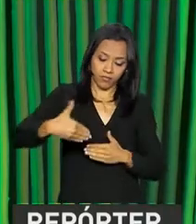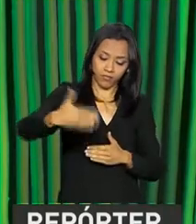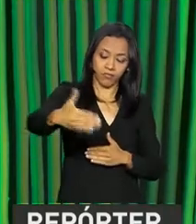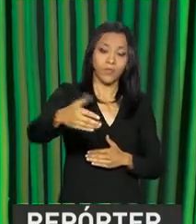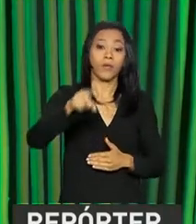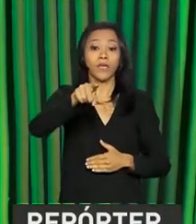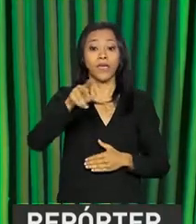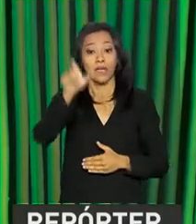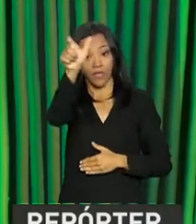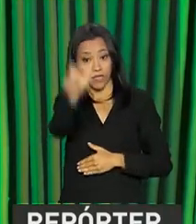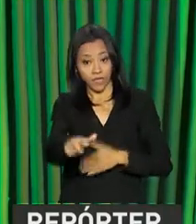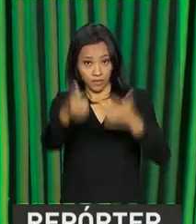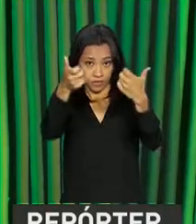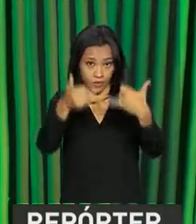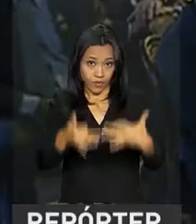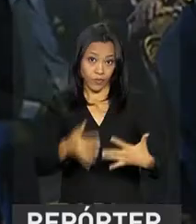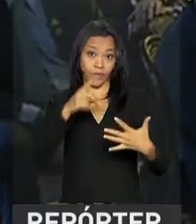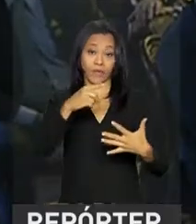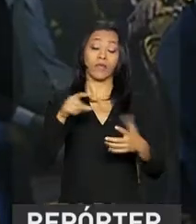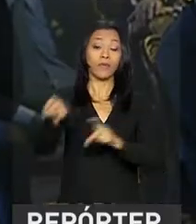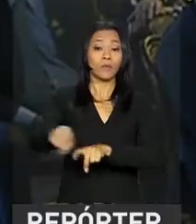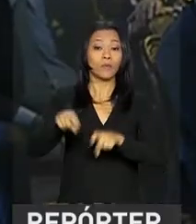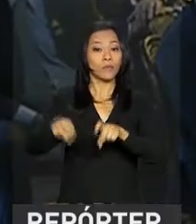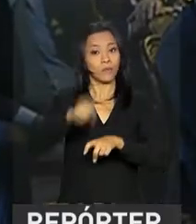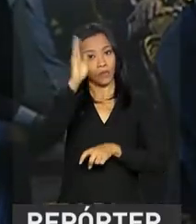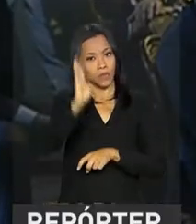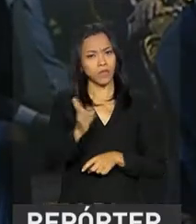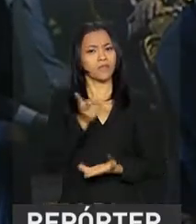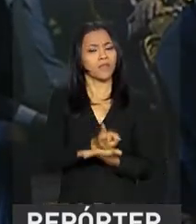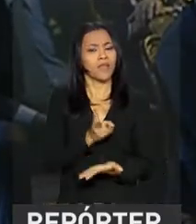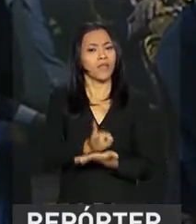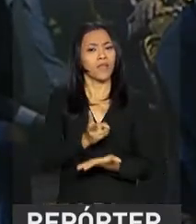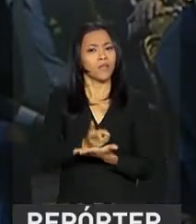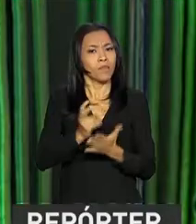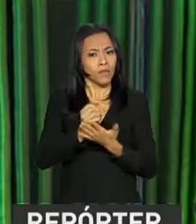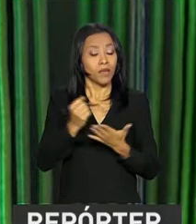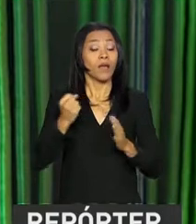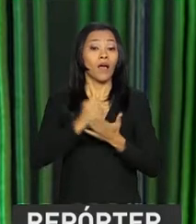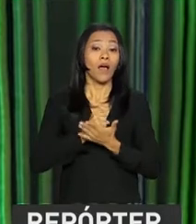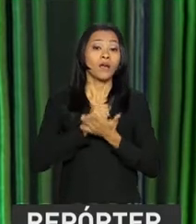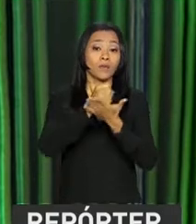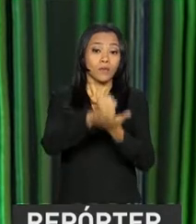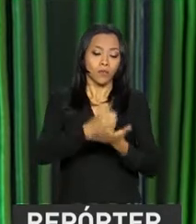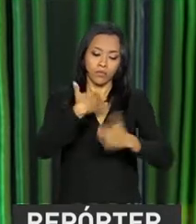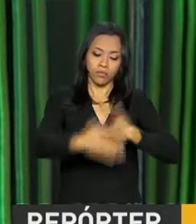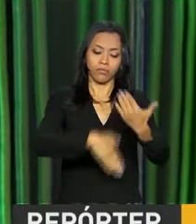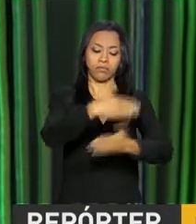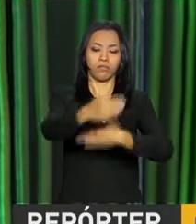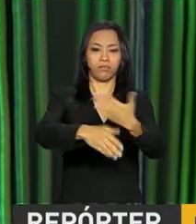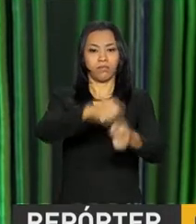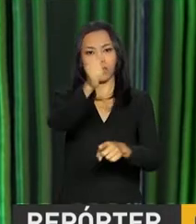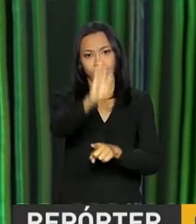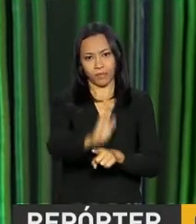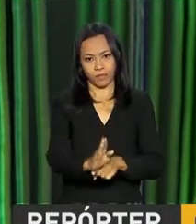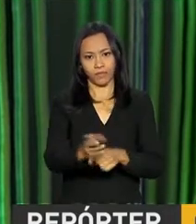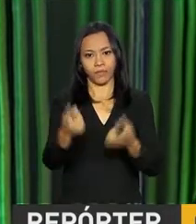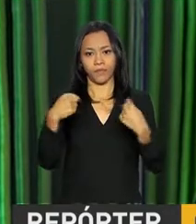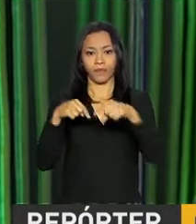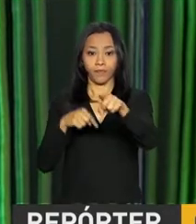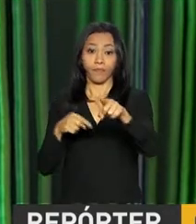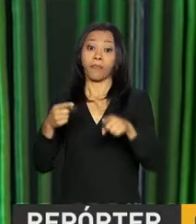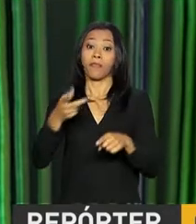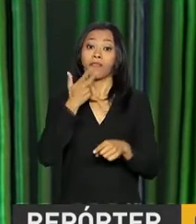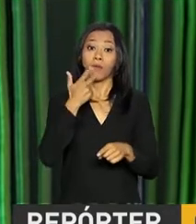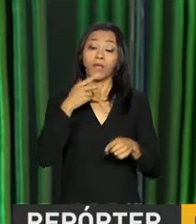que a agricultura brasileira sempre contribuiu para o desenvolvimento do país. O novo agro brasileiro reduziu drasticamente